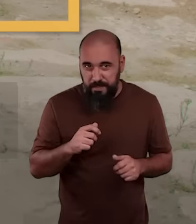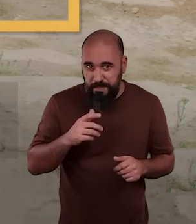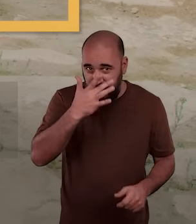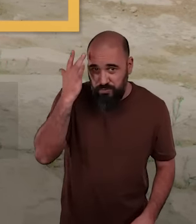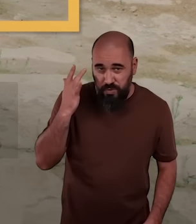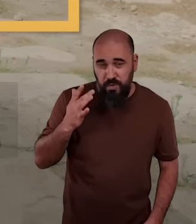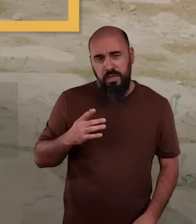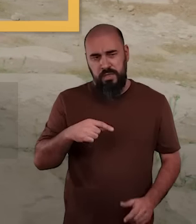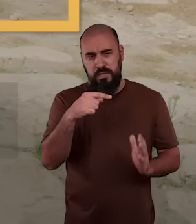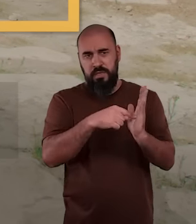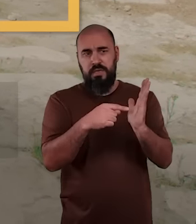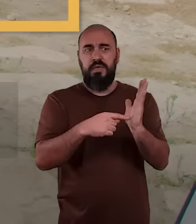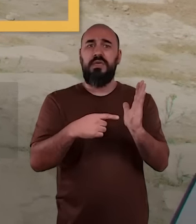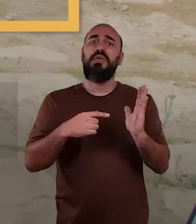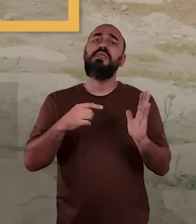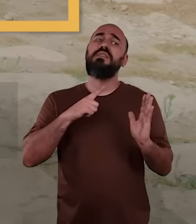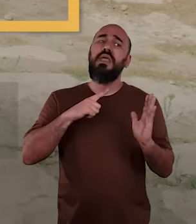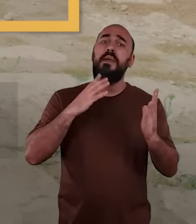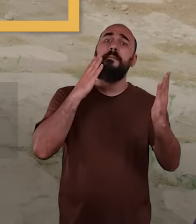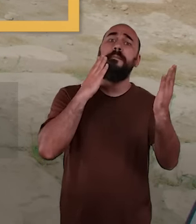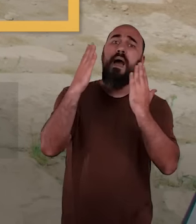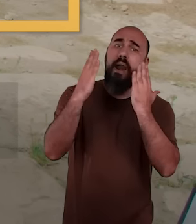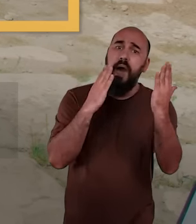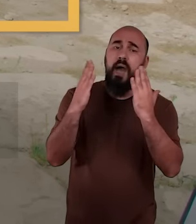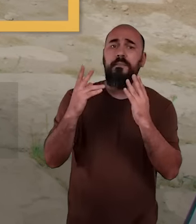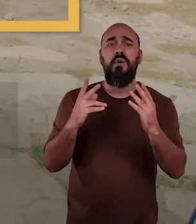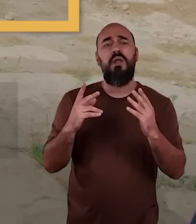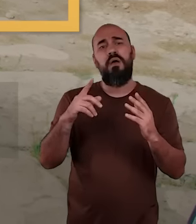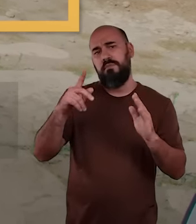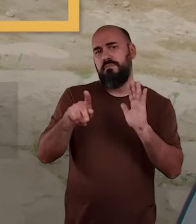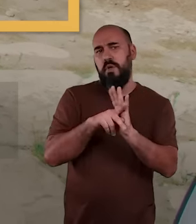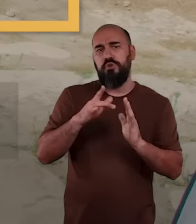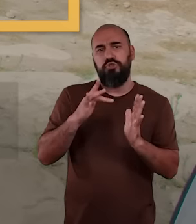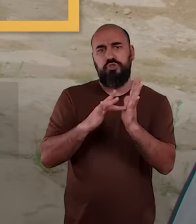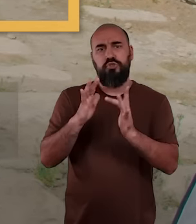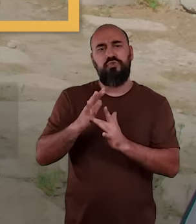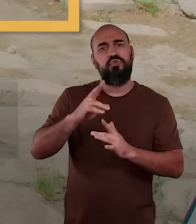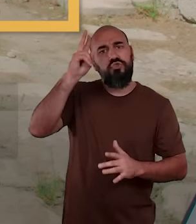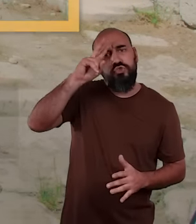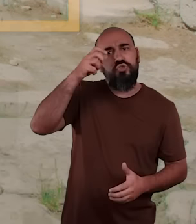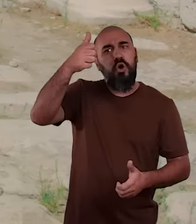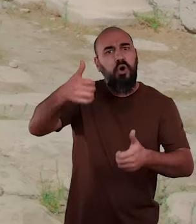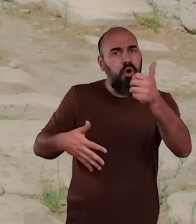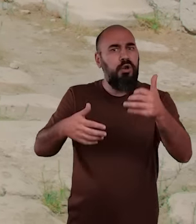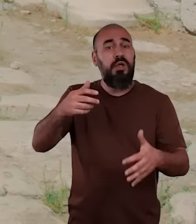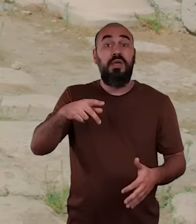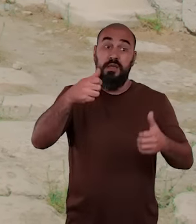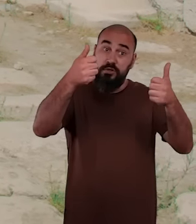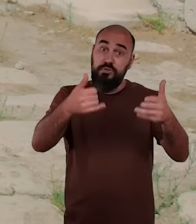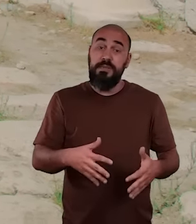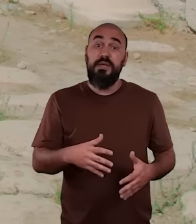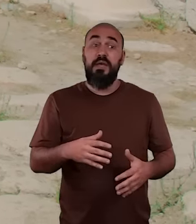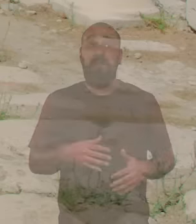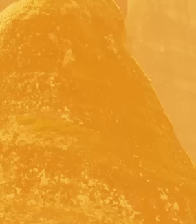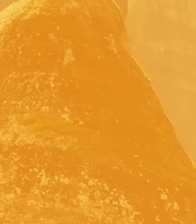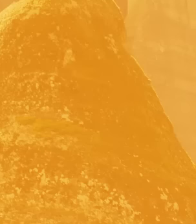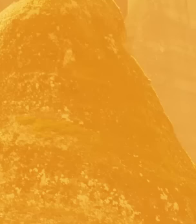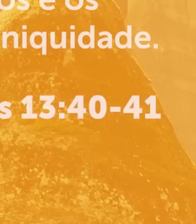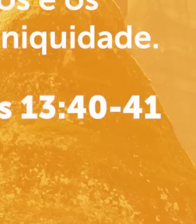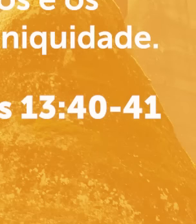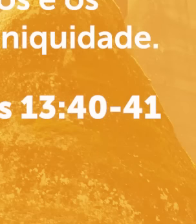40 e 41, Jesus fala da parábola do joio e do trigo. E ele fala o que vai acontecer com o joio no fim dos tempos. Diz